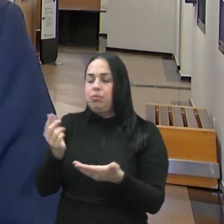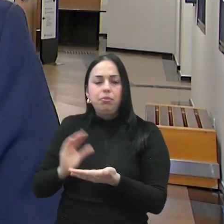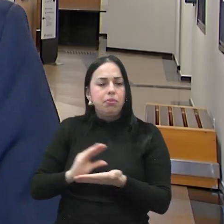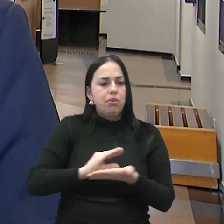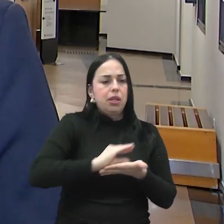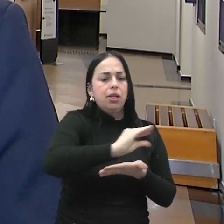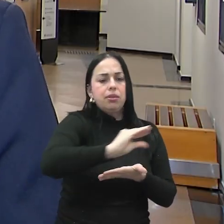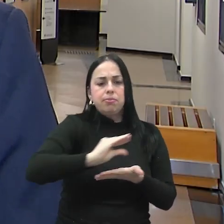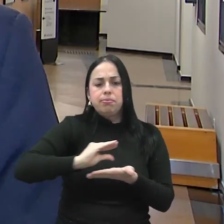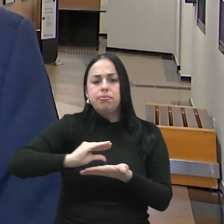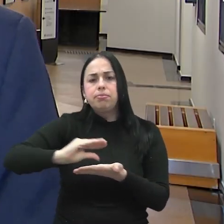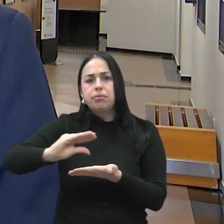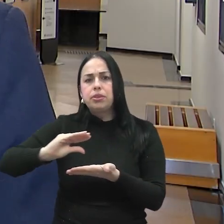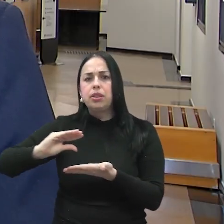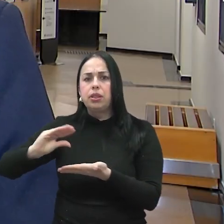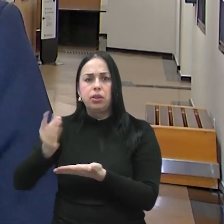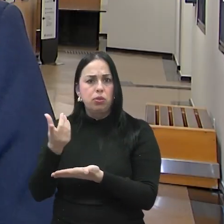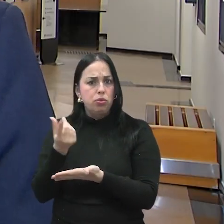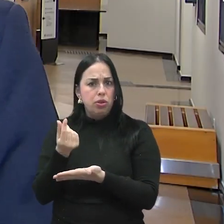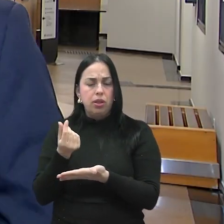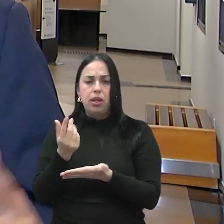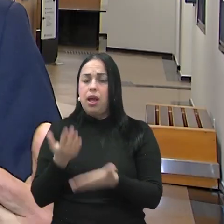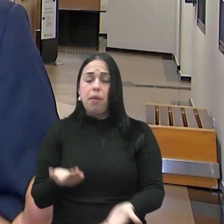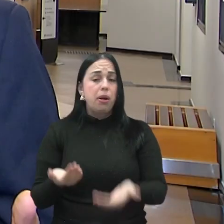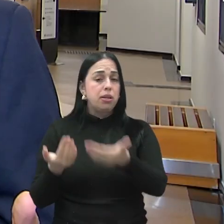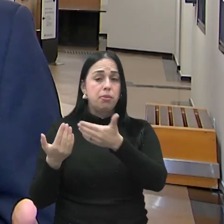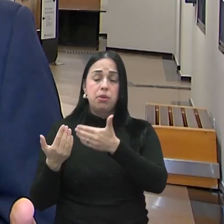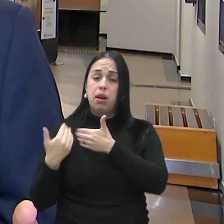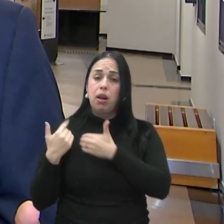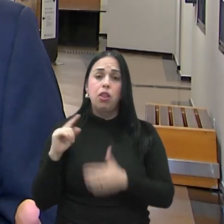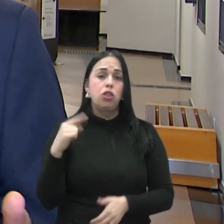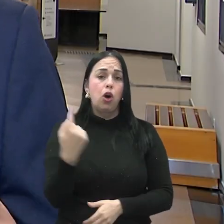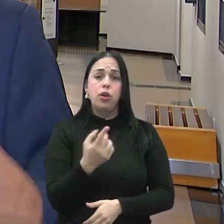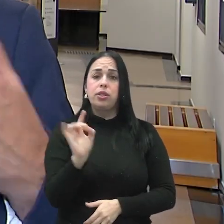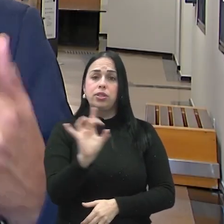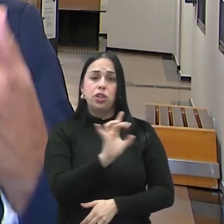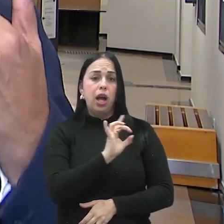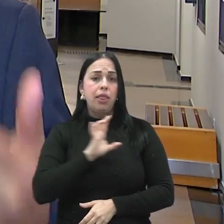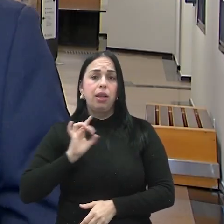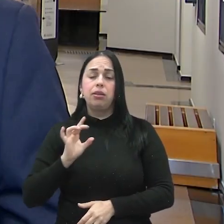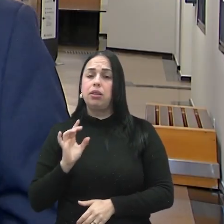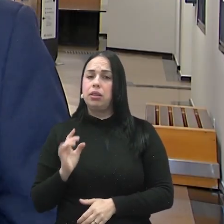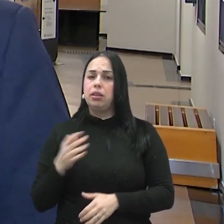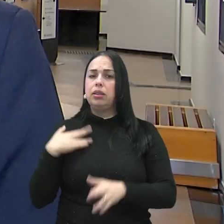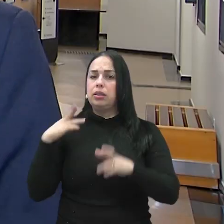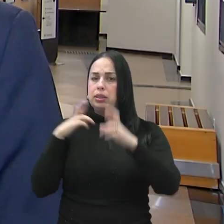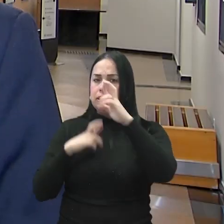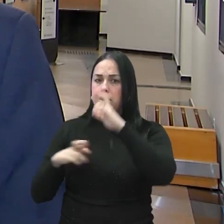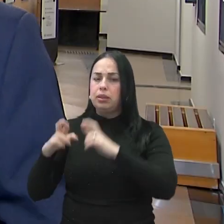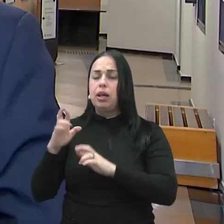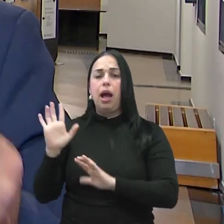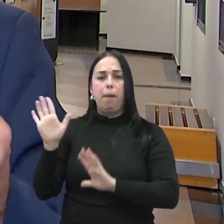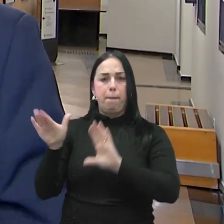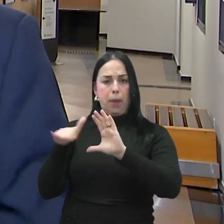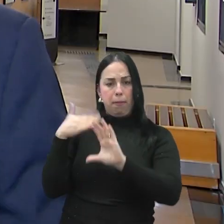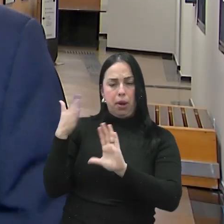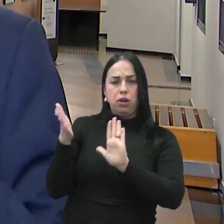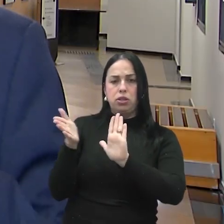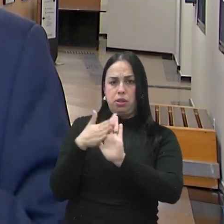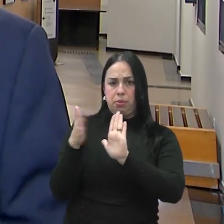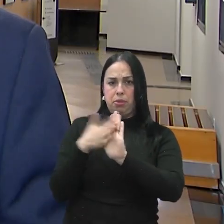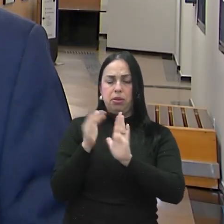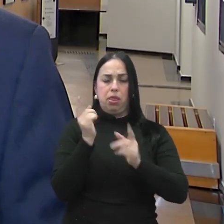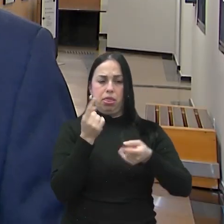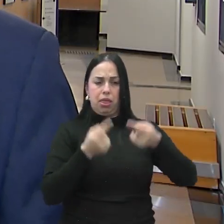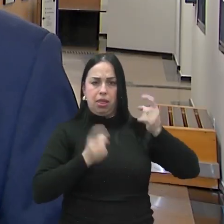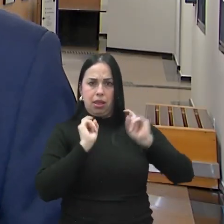dinheiro disponível para essas áreas. Isso cabe a nós decidirmos, cabe a nós acompanharmos a execução. A proposta vem, a gente faz